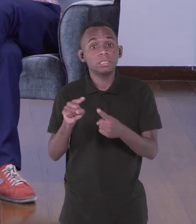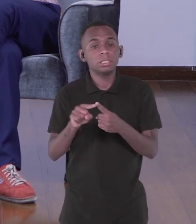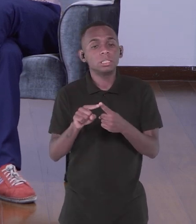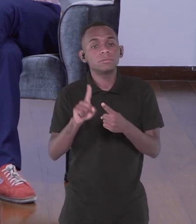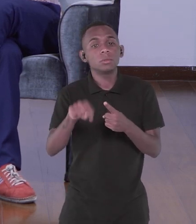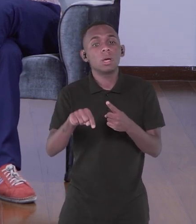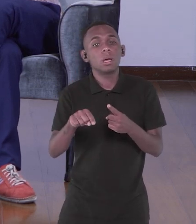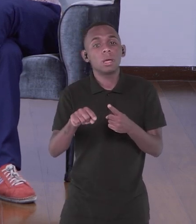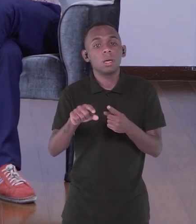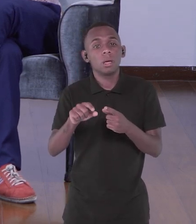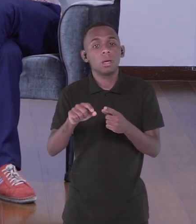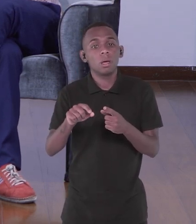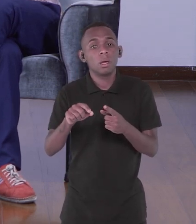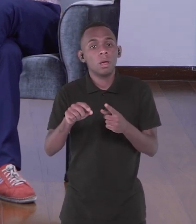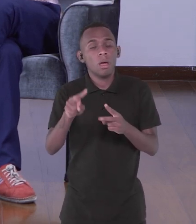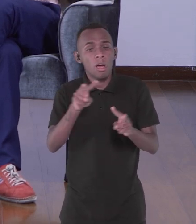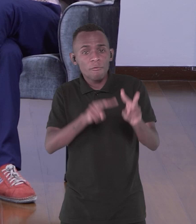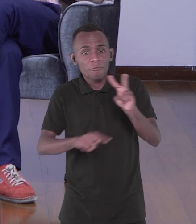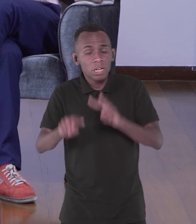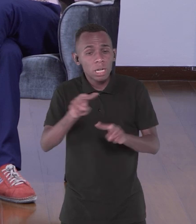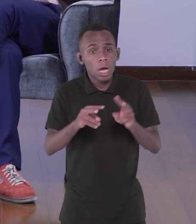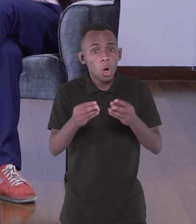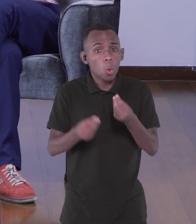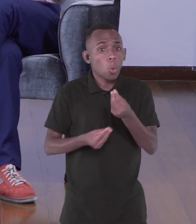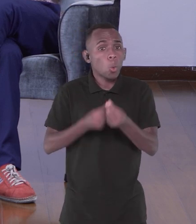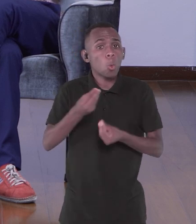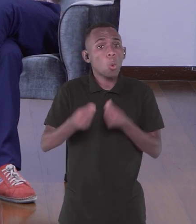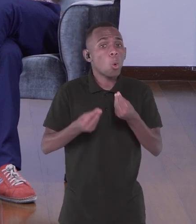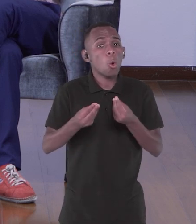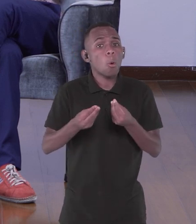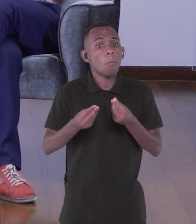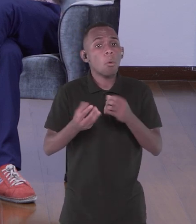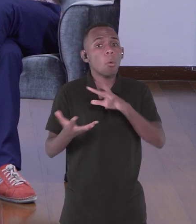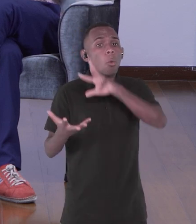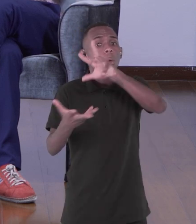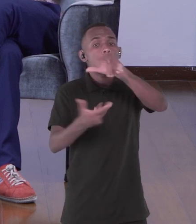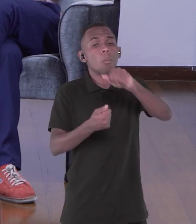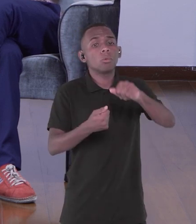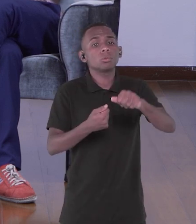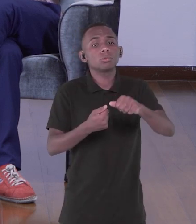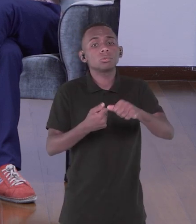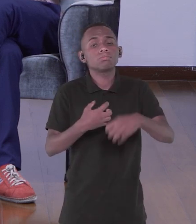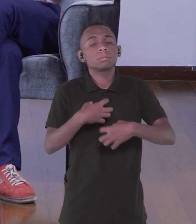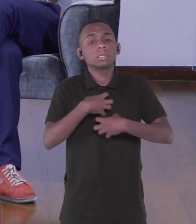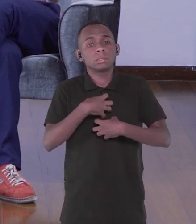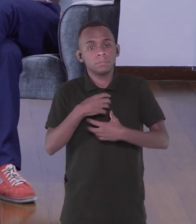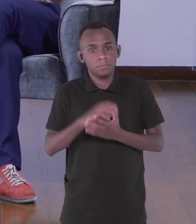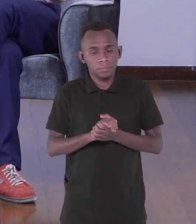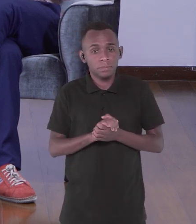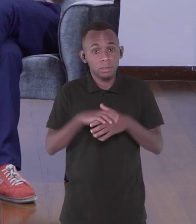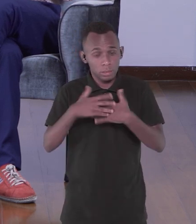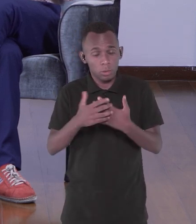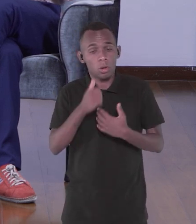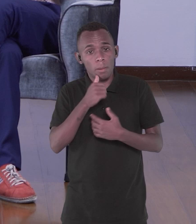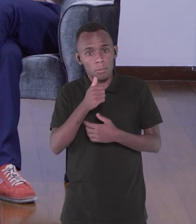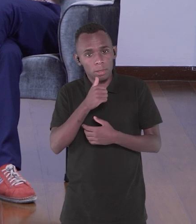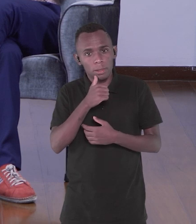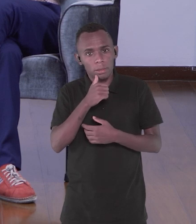avaliar de que forma o Ocidente reagiria. Então, ponto número 1. Merkel, depois de 16 anos,